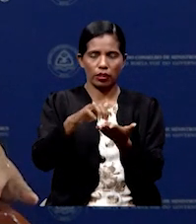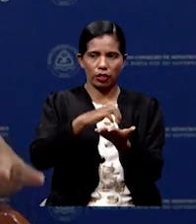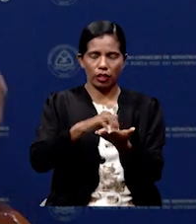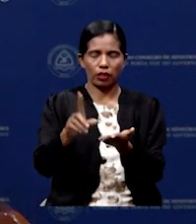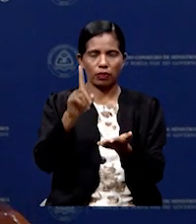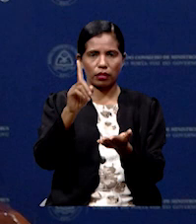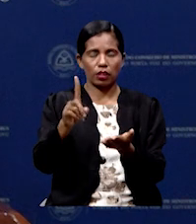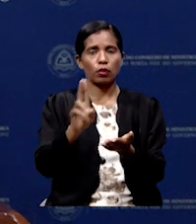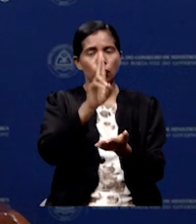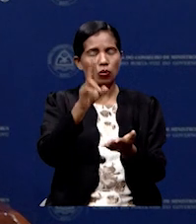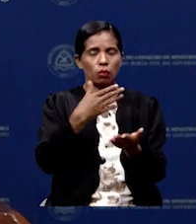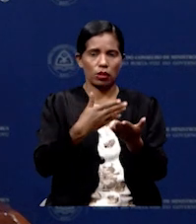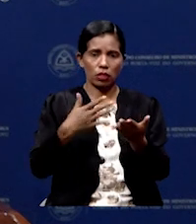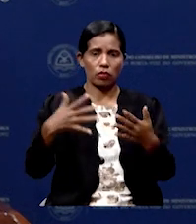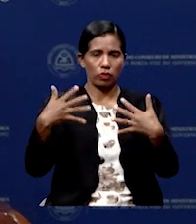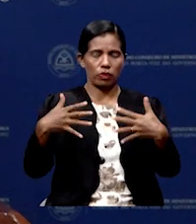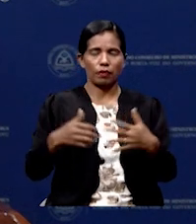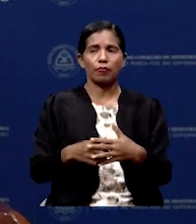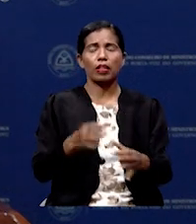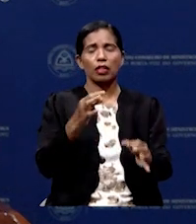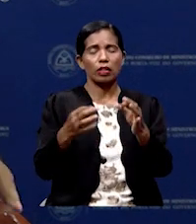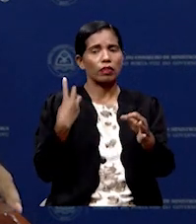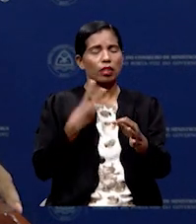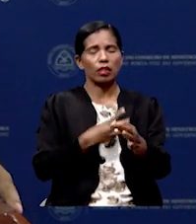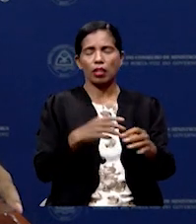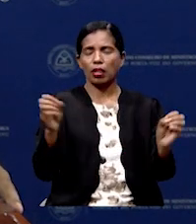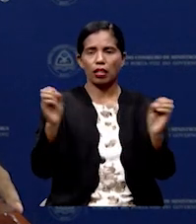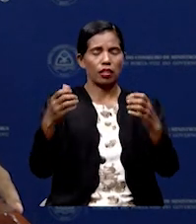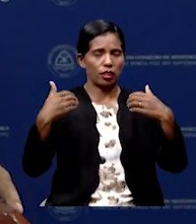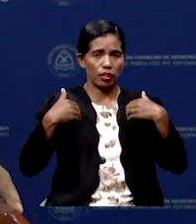imundo. Nebe, hoje de nem que te deja, mesmo que ita lá ia,